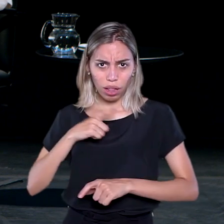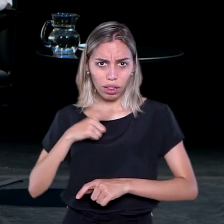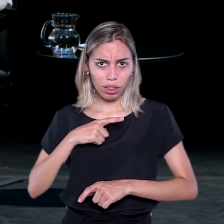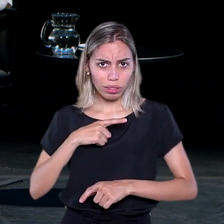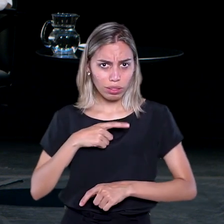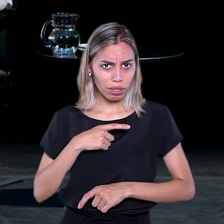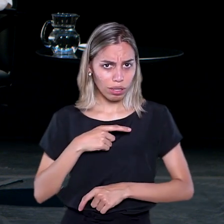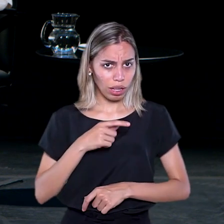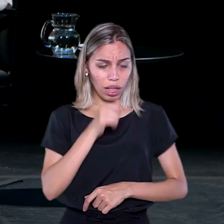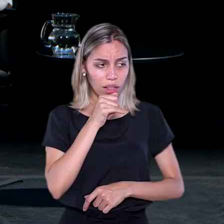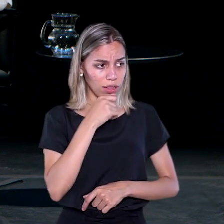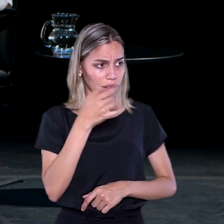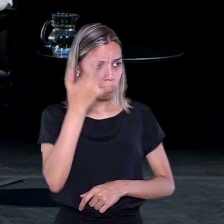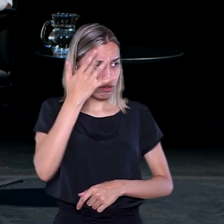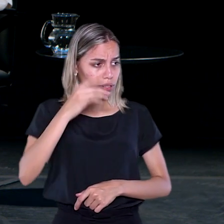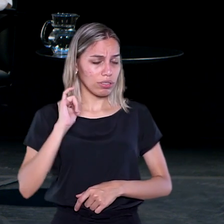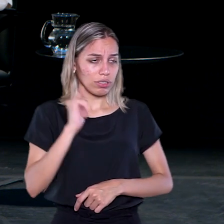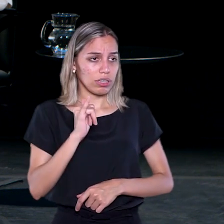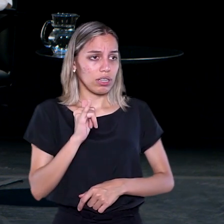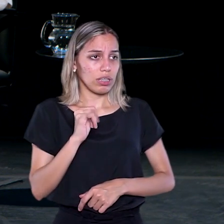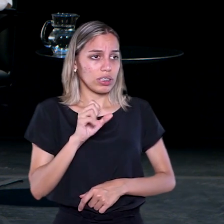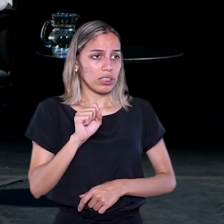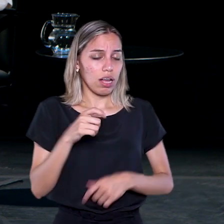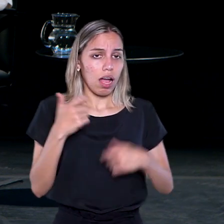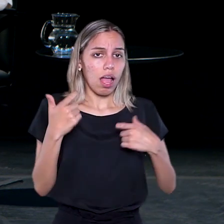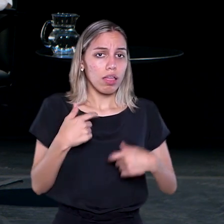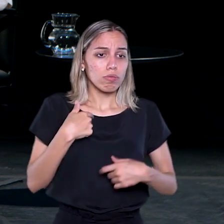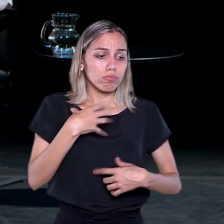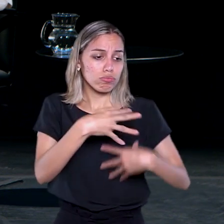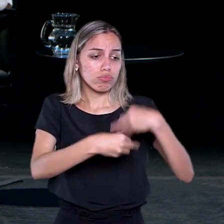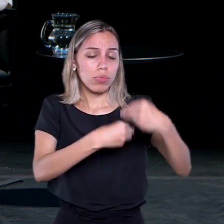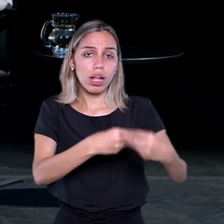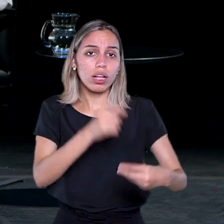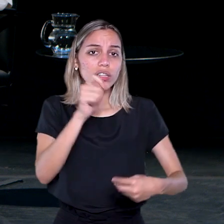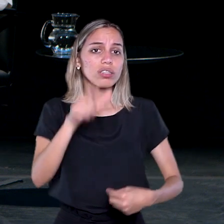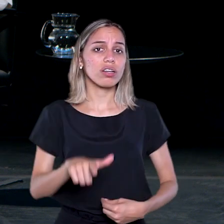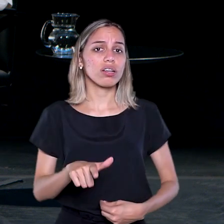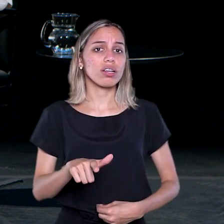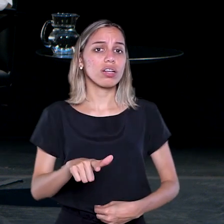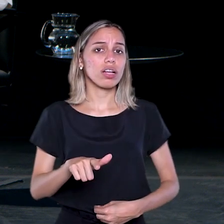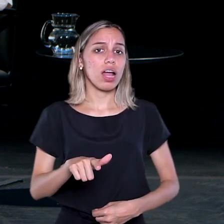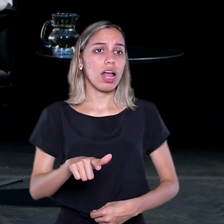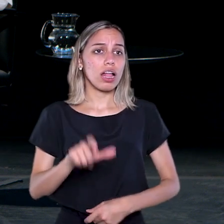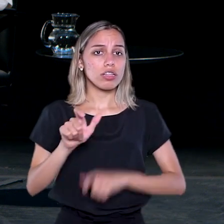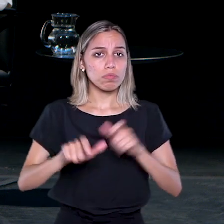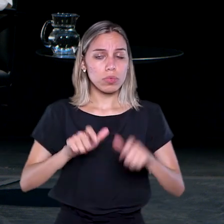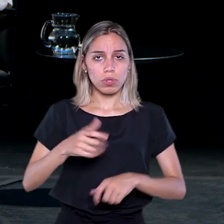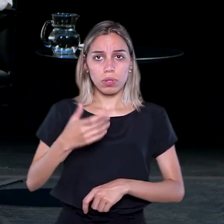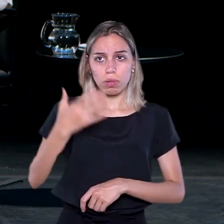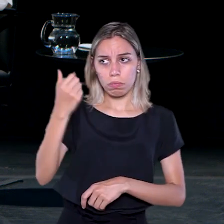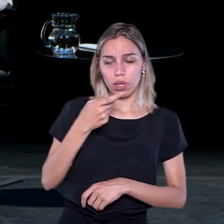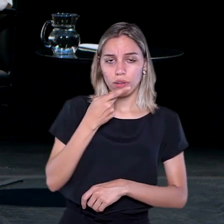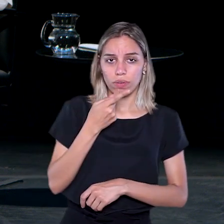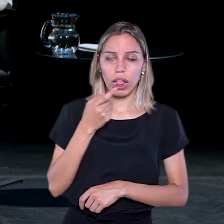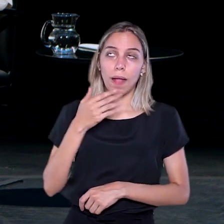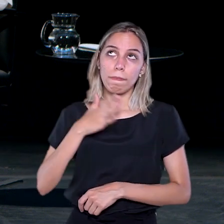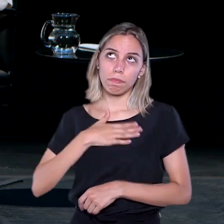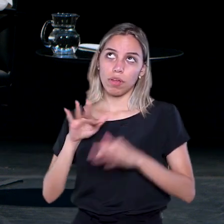de onde vem minha família. A gente ouve pessoas brancas dizerem: a minha família veio de tal região